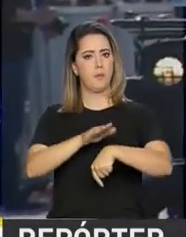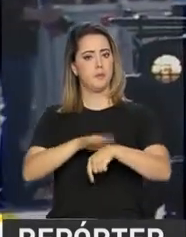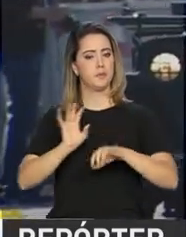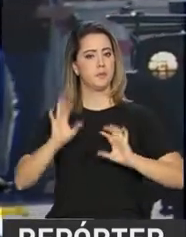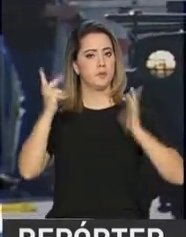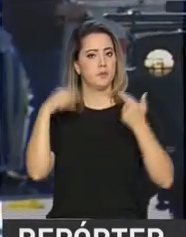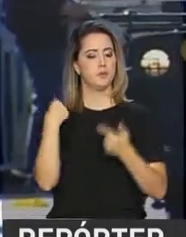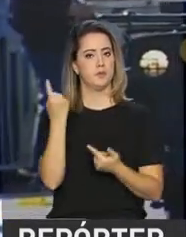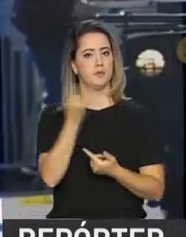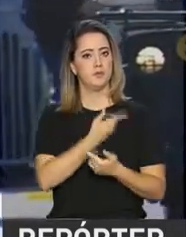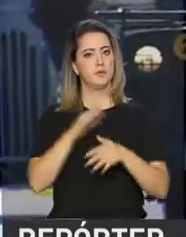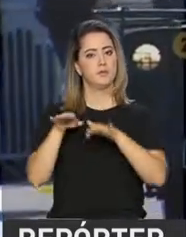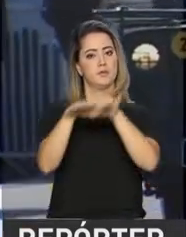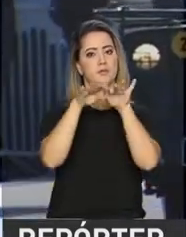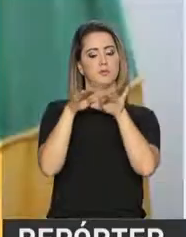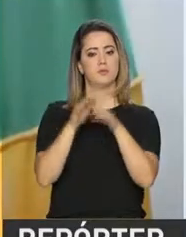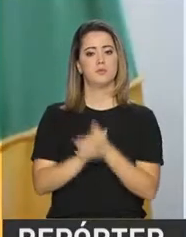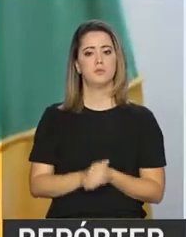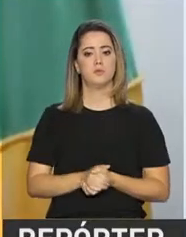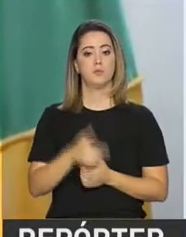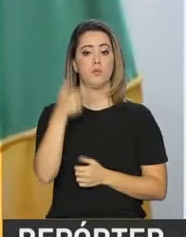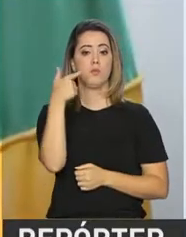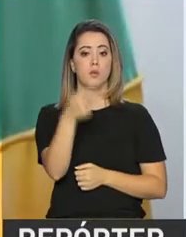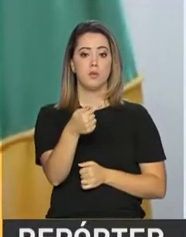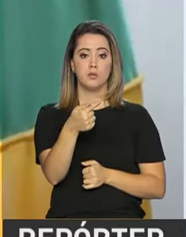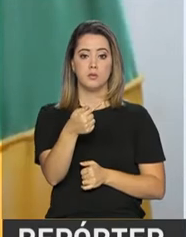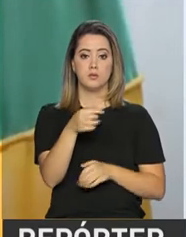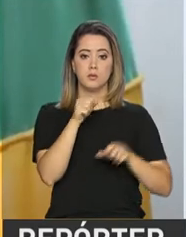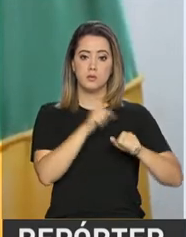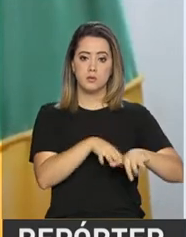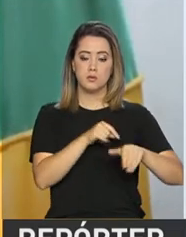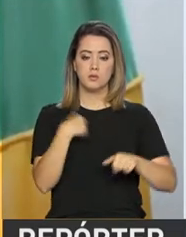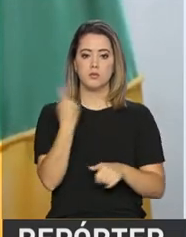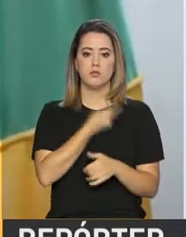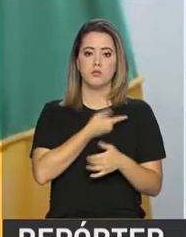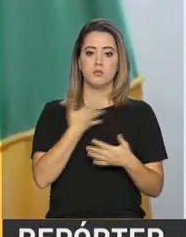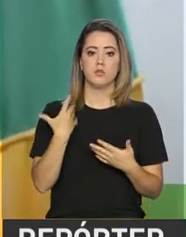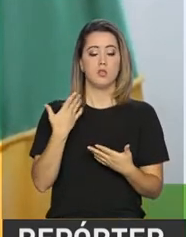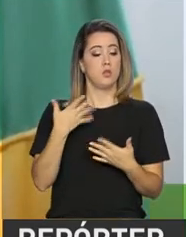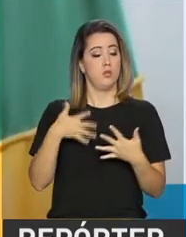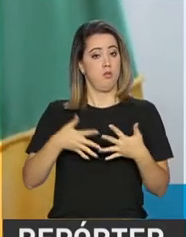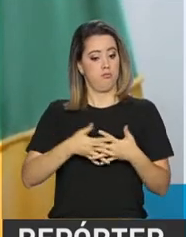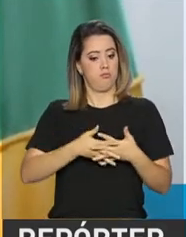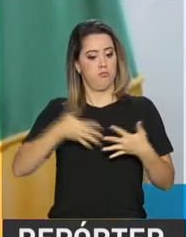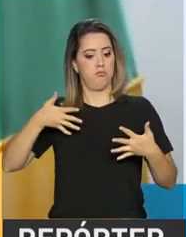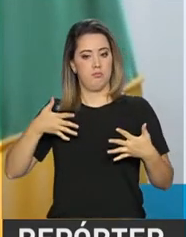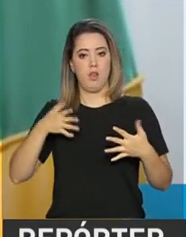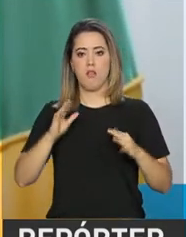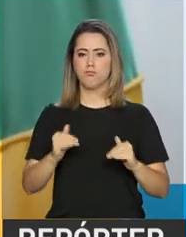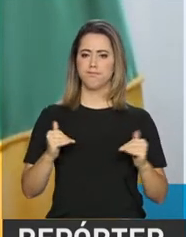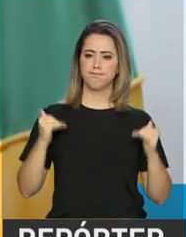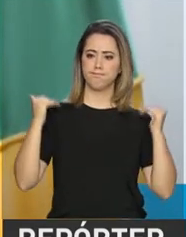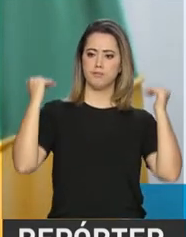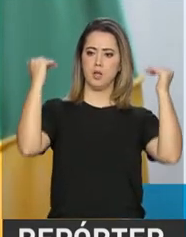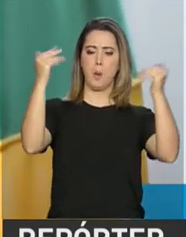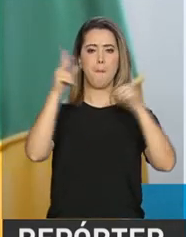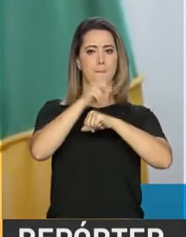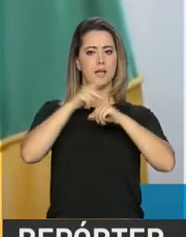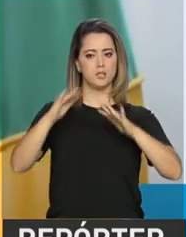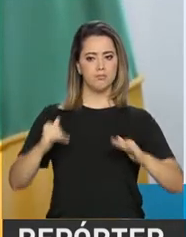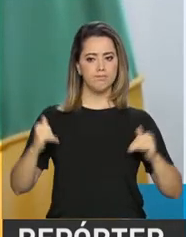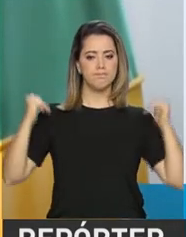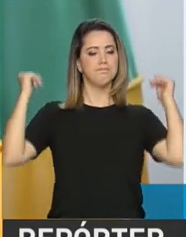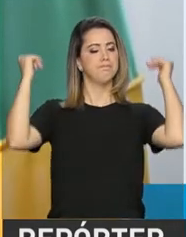da nossa democracia em 17 de setembro nós passamos a ser uma nação soberana passamos a ser uma nação